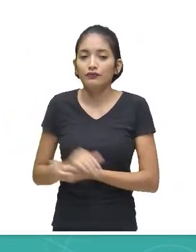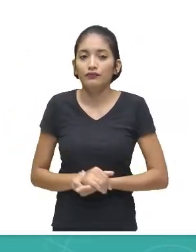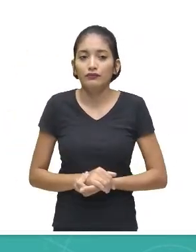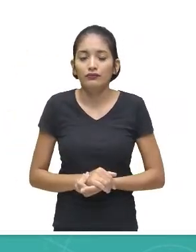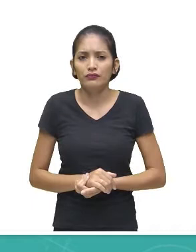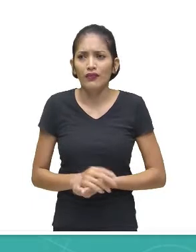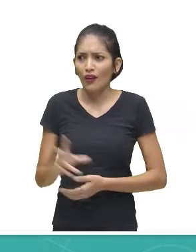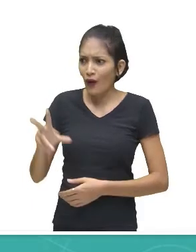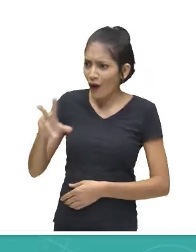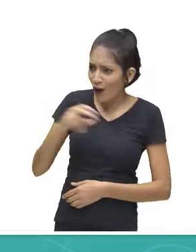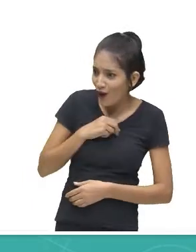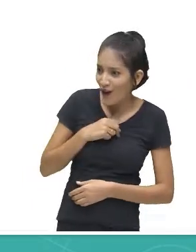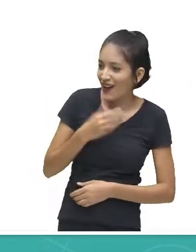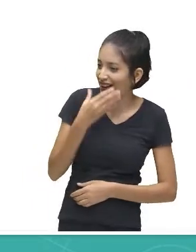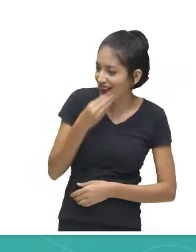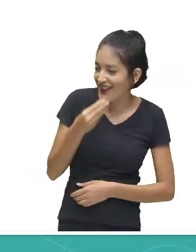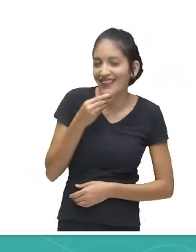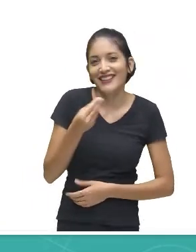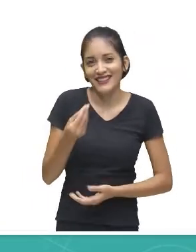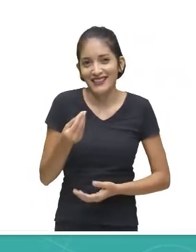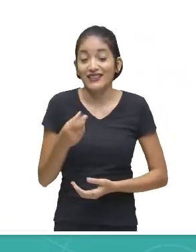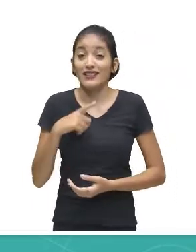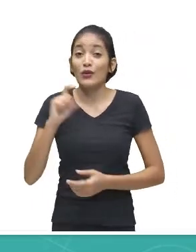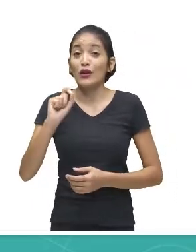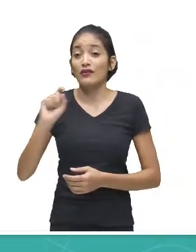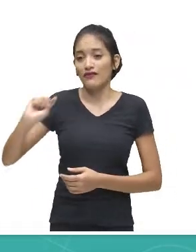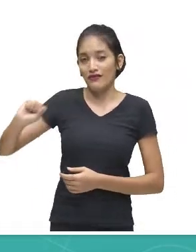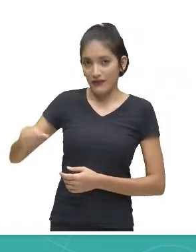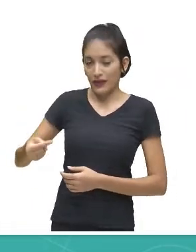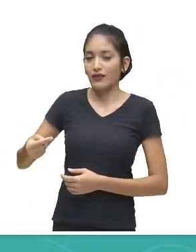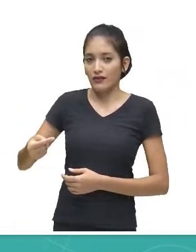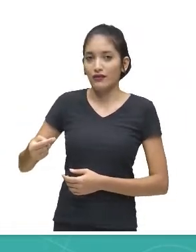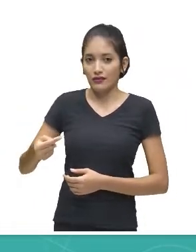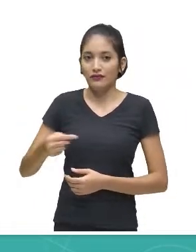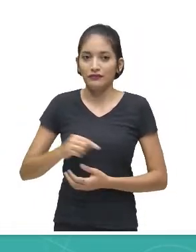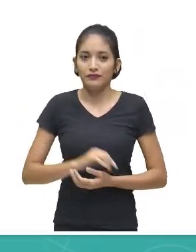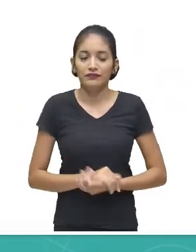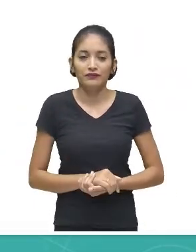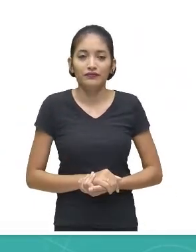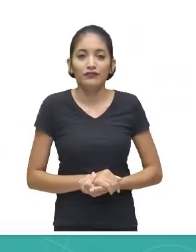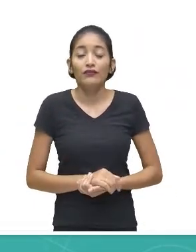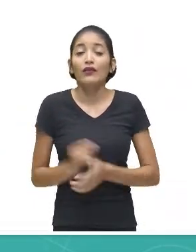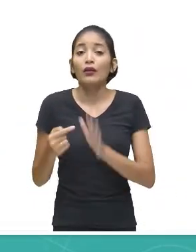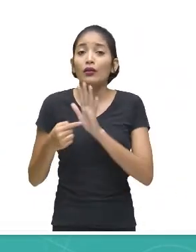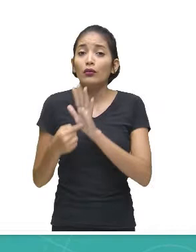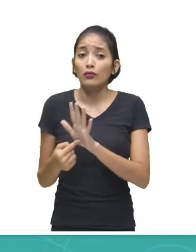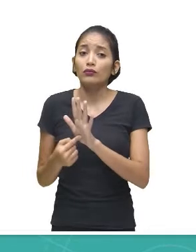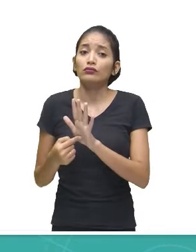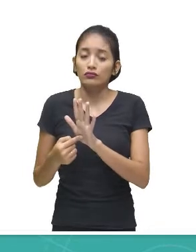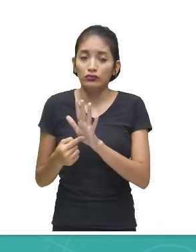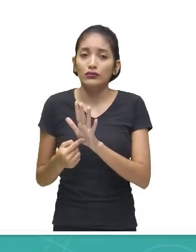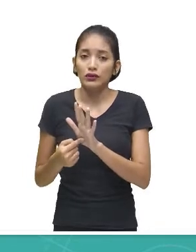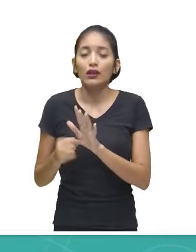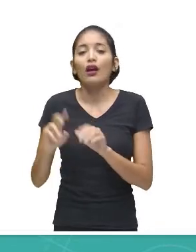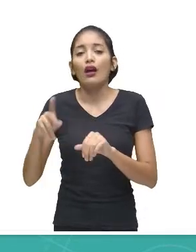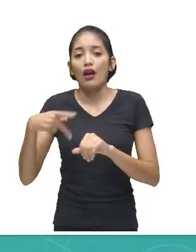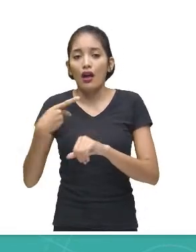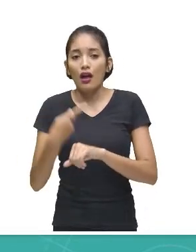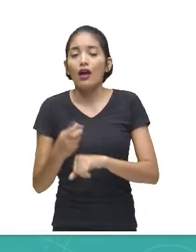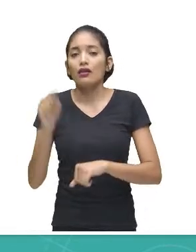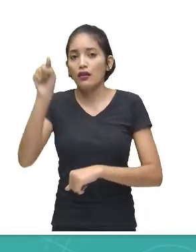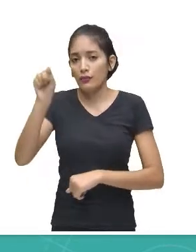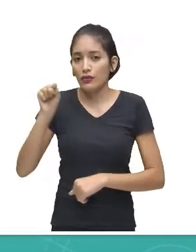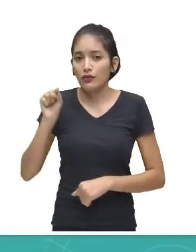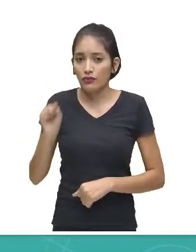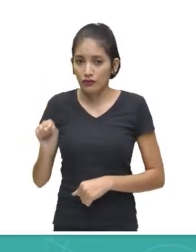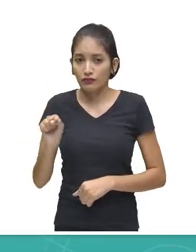Caraca, moleque! Observe que tem uma vírgula, né? Aqui, indicando um aposto, né? E depois ele tem uma